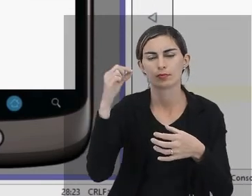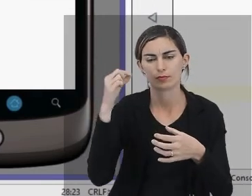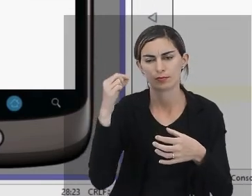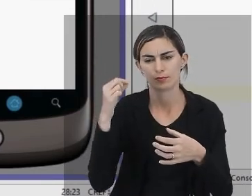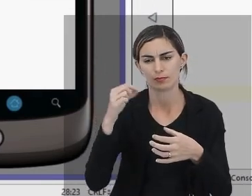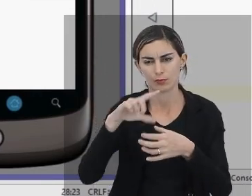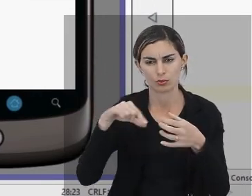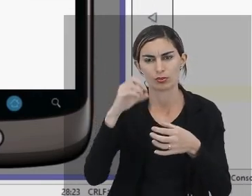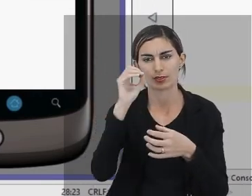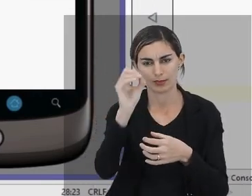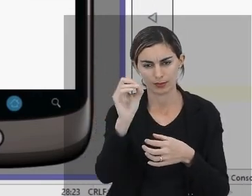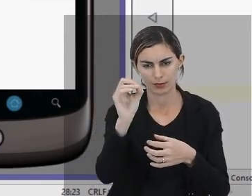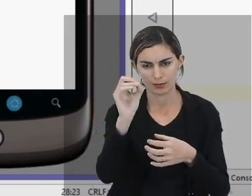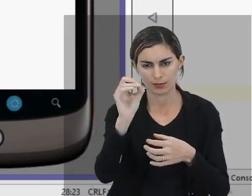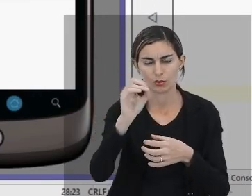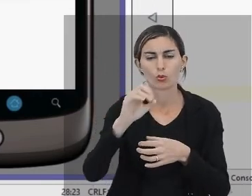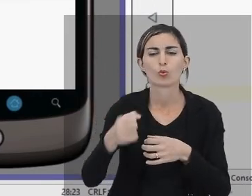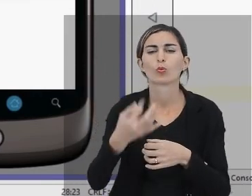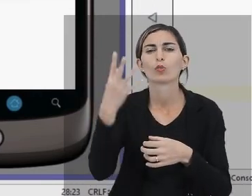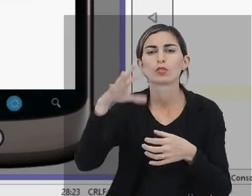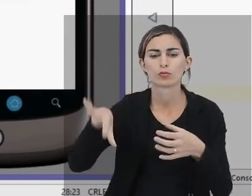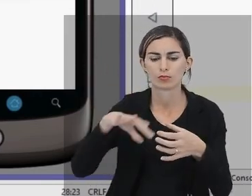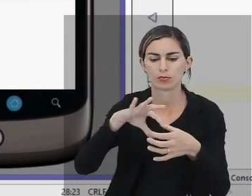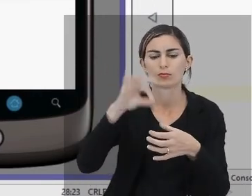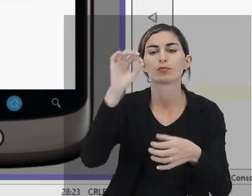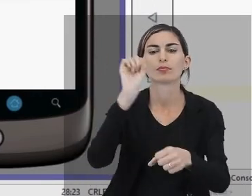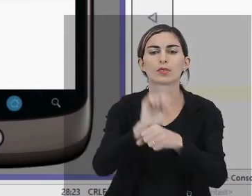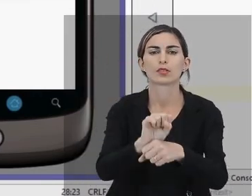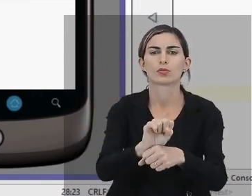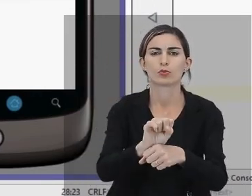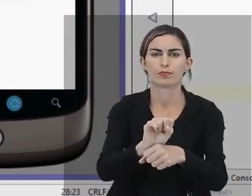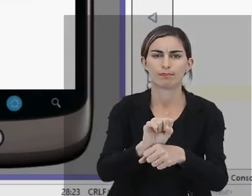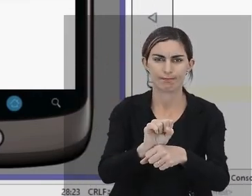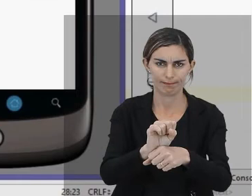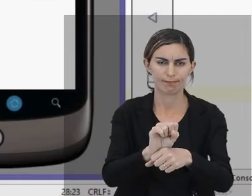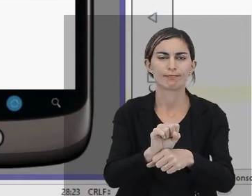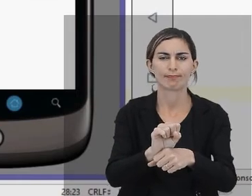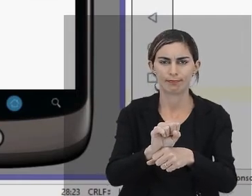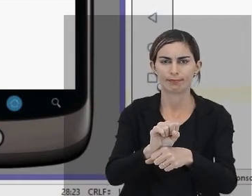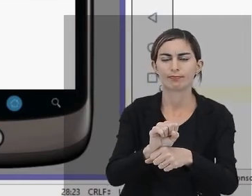novo o 0. E aí quando ele sorteou o 0, ele parou.